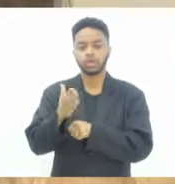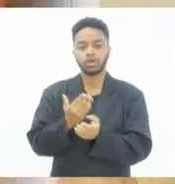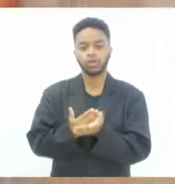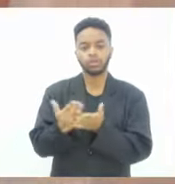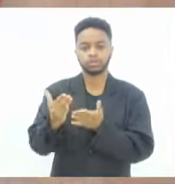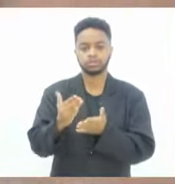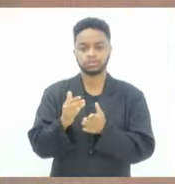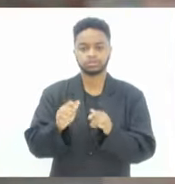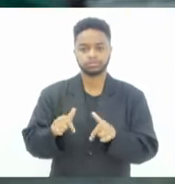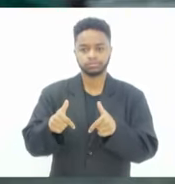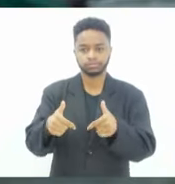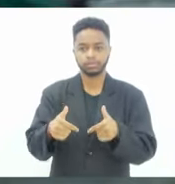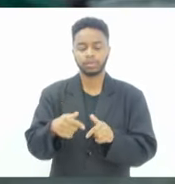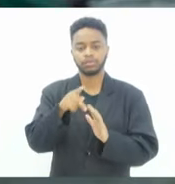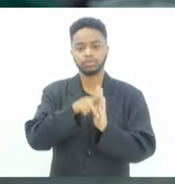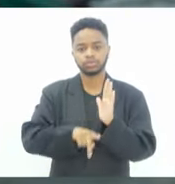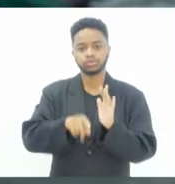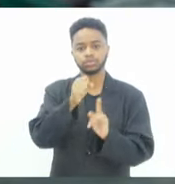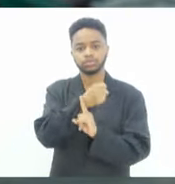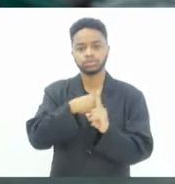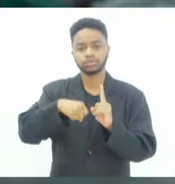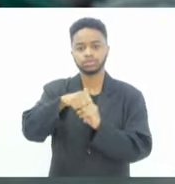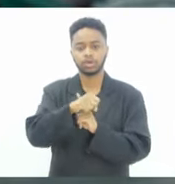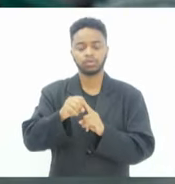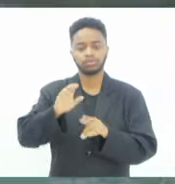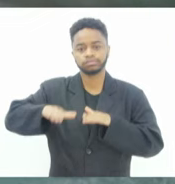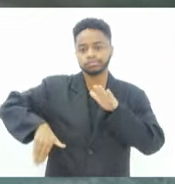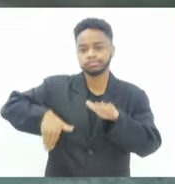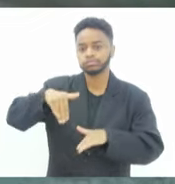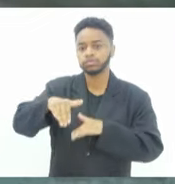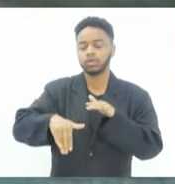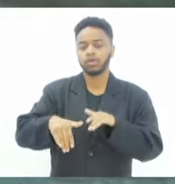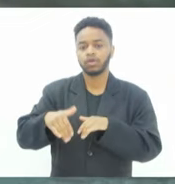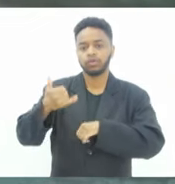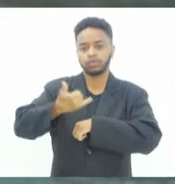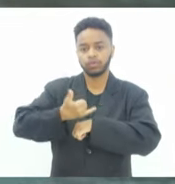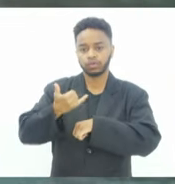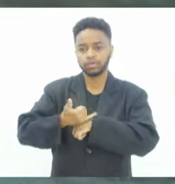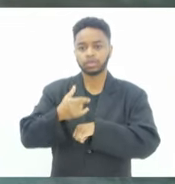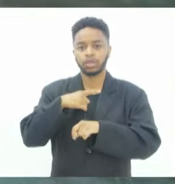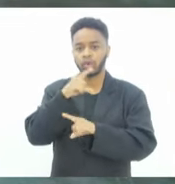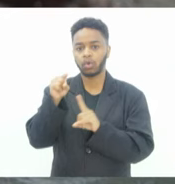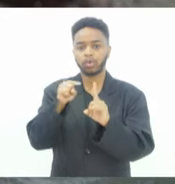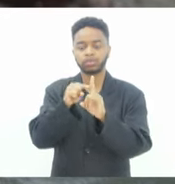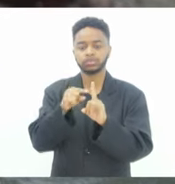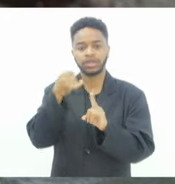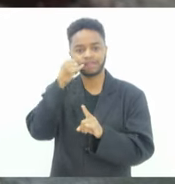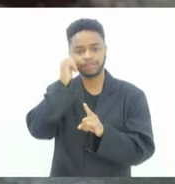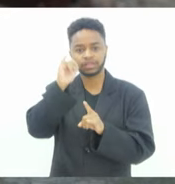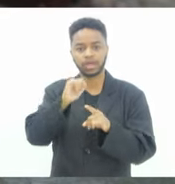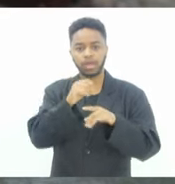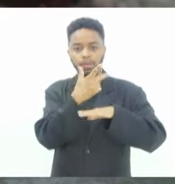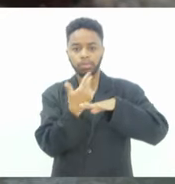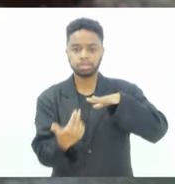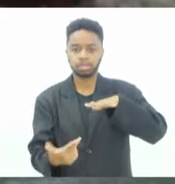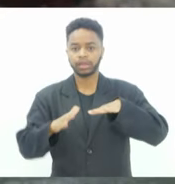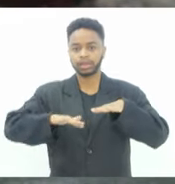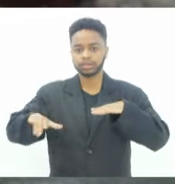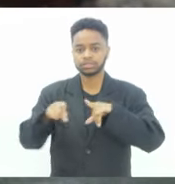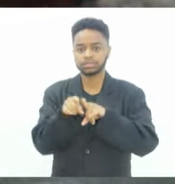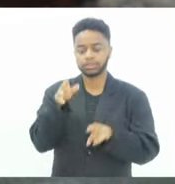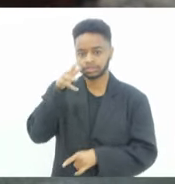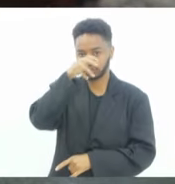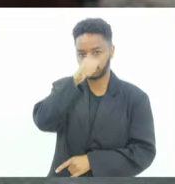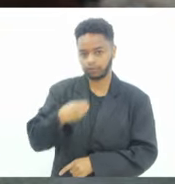vigor. Projeto social de natação em Volta Redonda visa combater o afogamento infantil e salvar vidas. O Bom